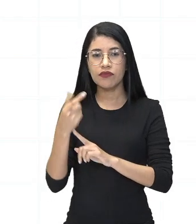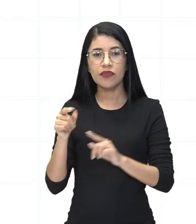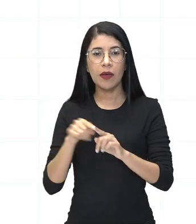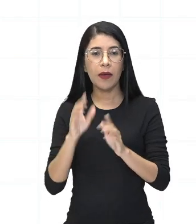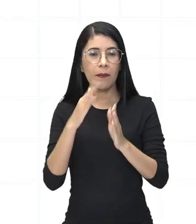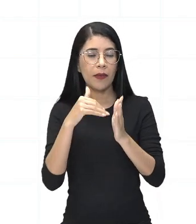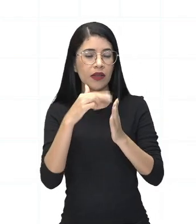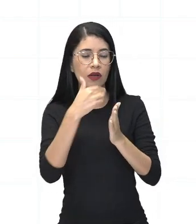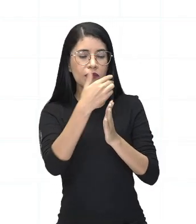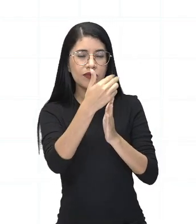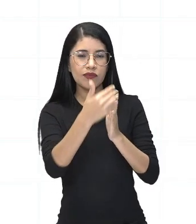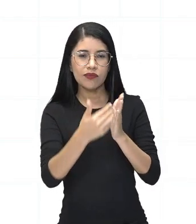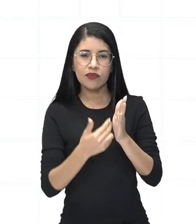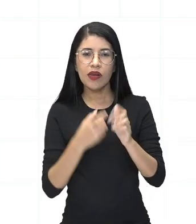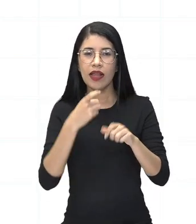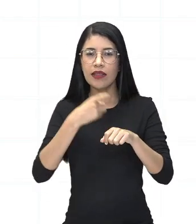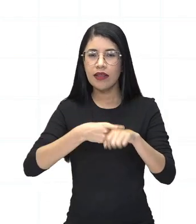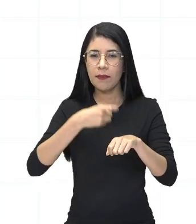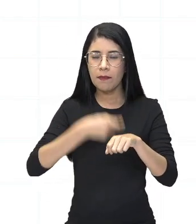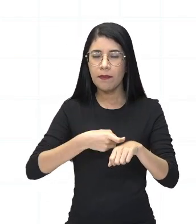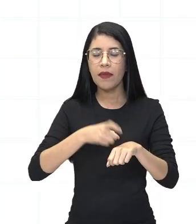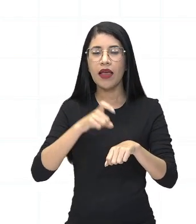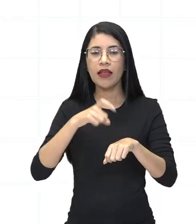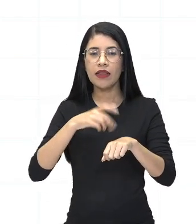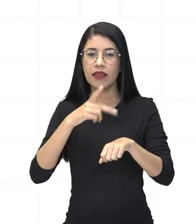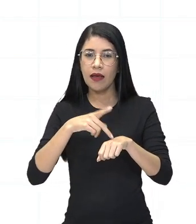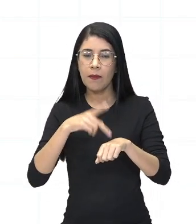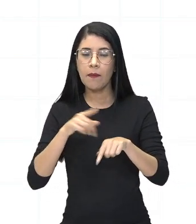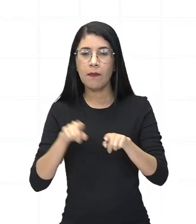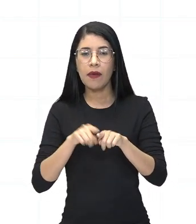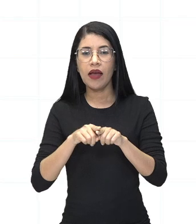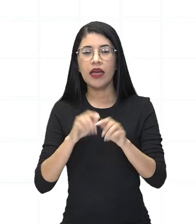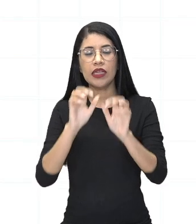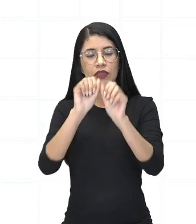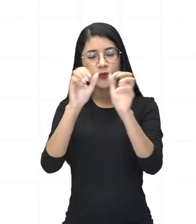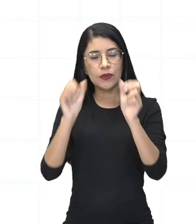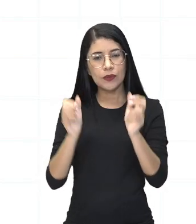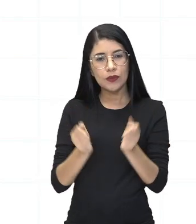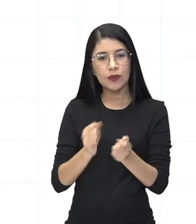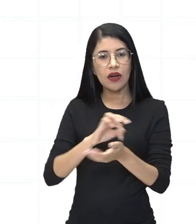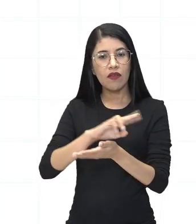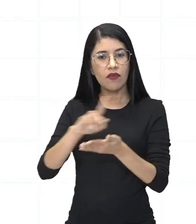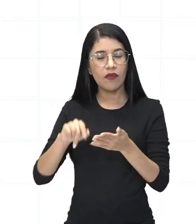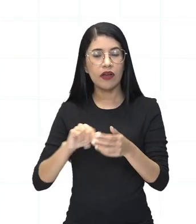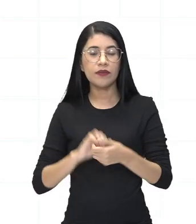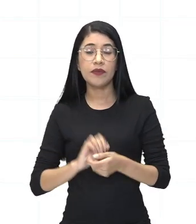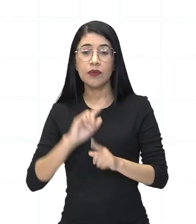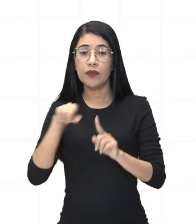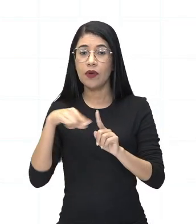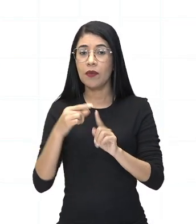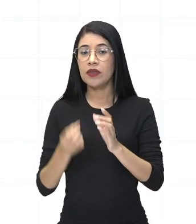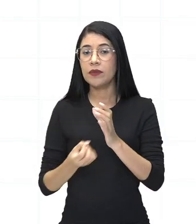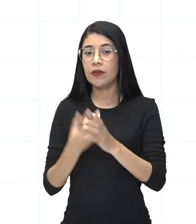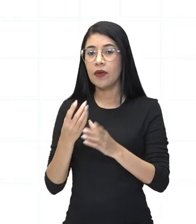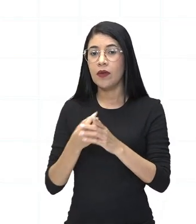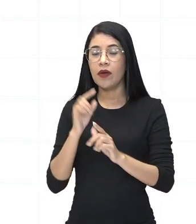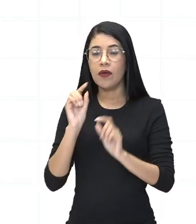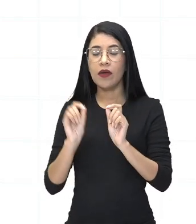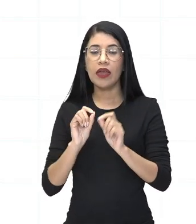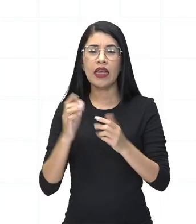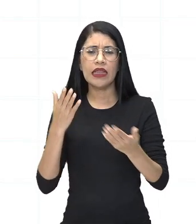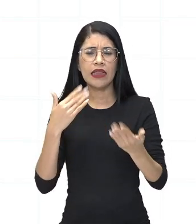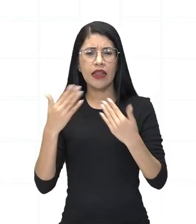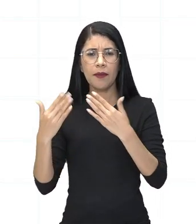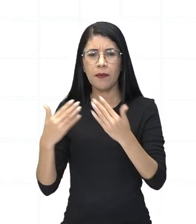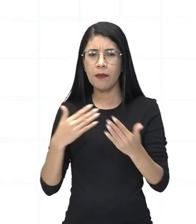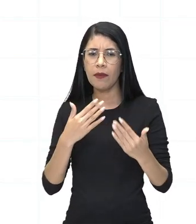rupestres, gravuras feitas em pedras, além de esculturas e estatuetas. O objeto dessas produções é alvo de